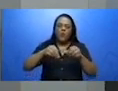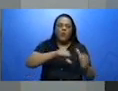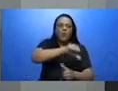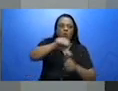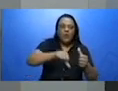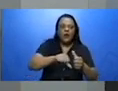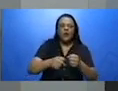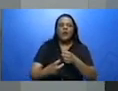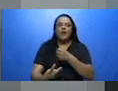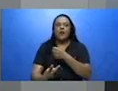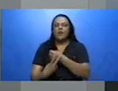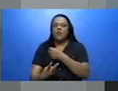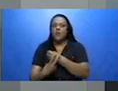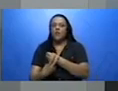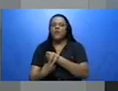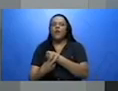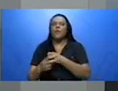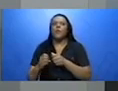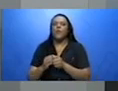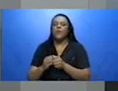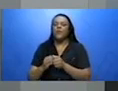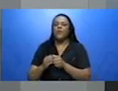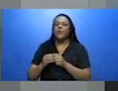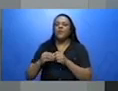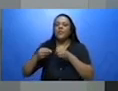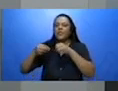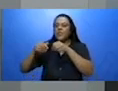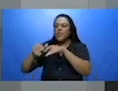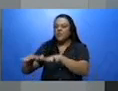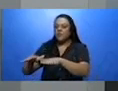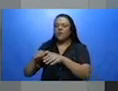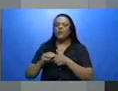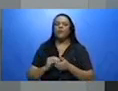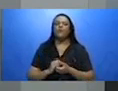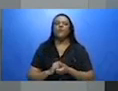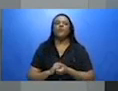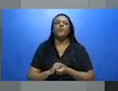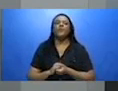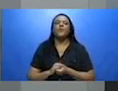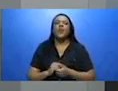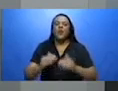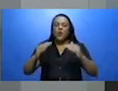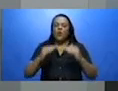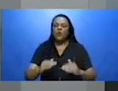vida. Também um outro período composto, porque eu tenho o verbo brincar e depois novamente brincar.